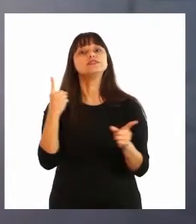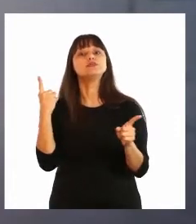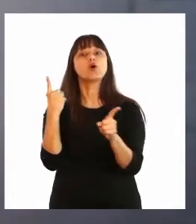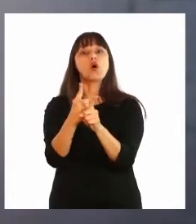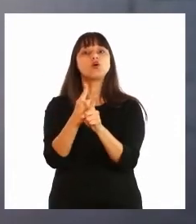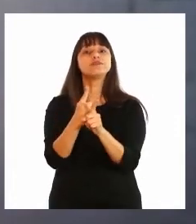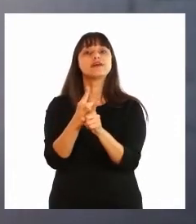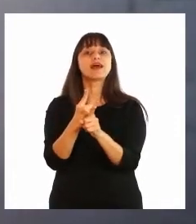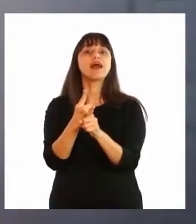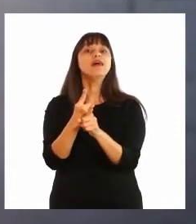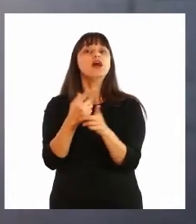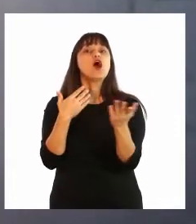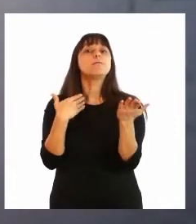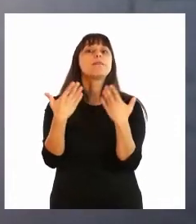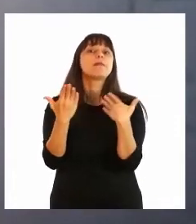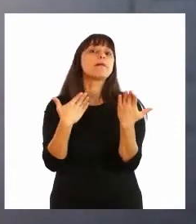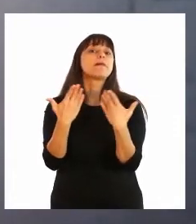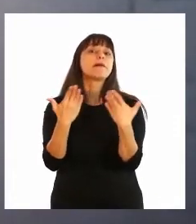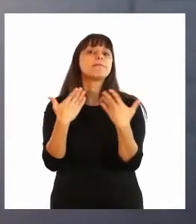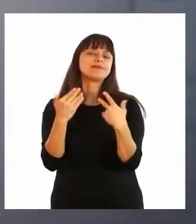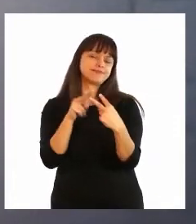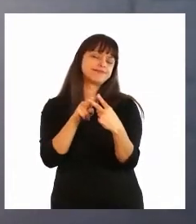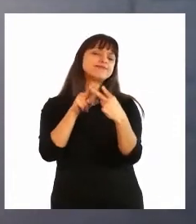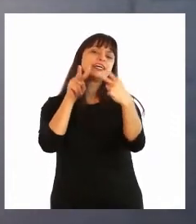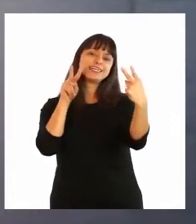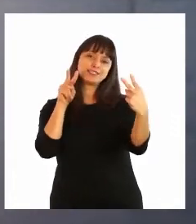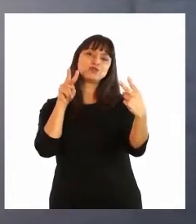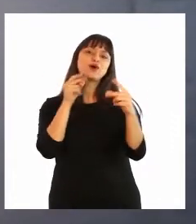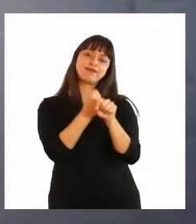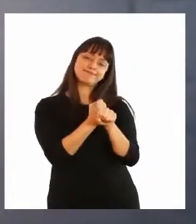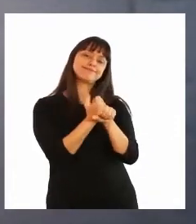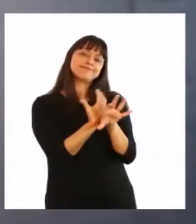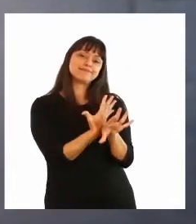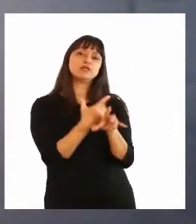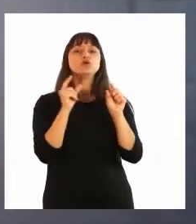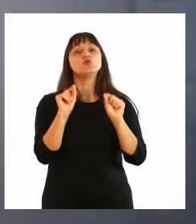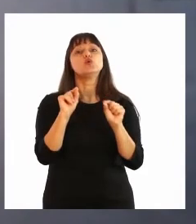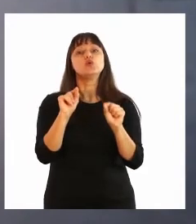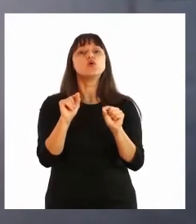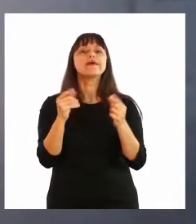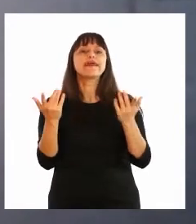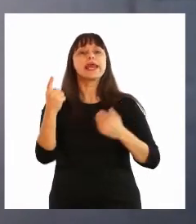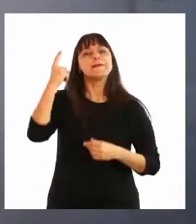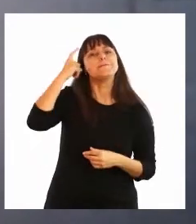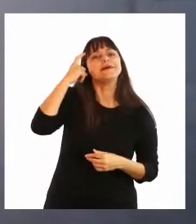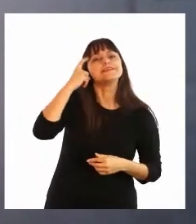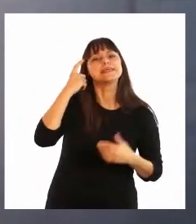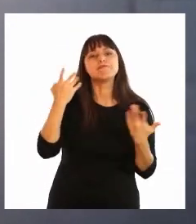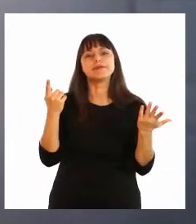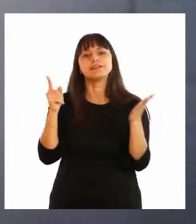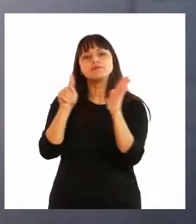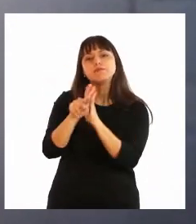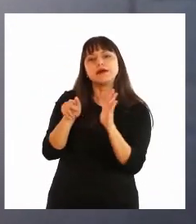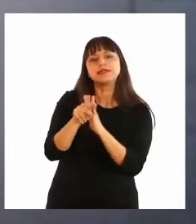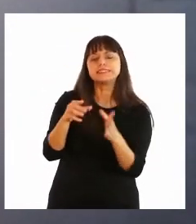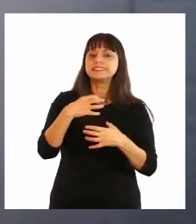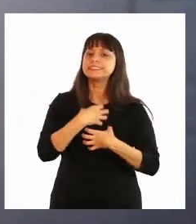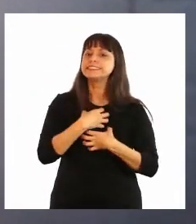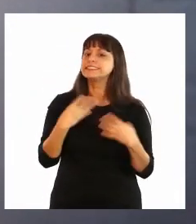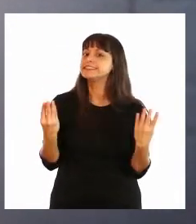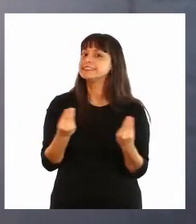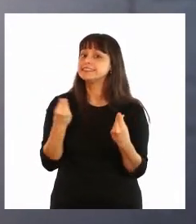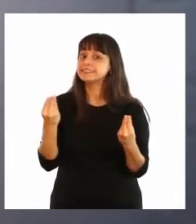conosco para uma conversa virtual a partir de questões, pensamentos, impressões que